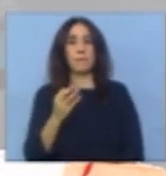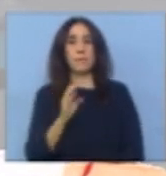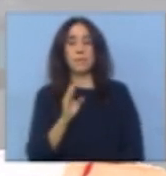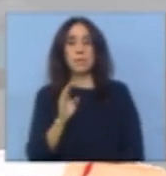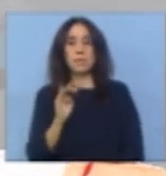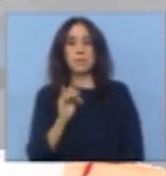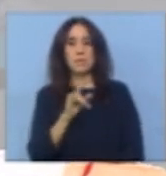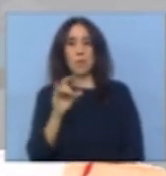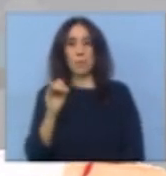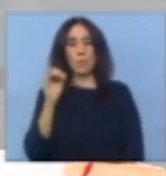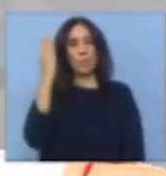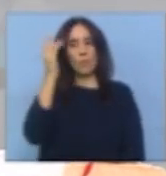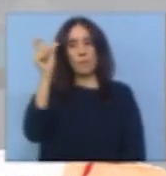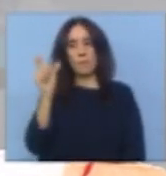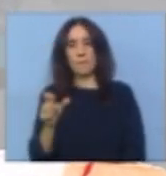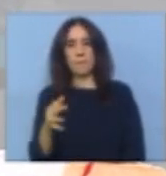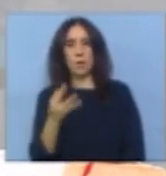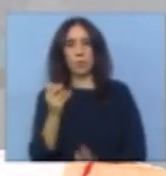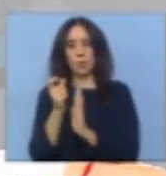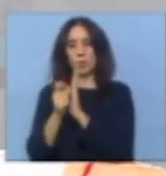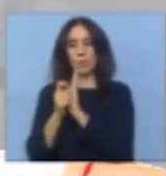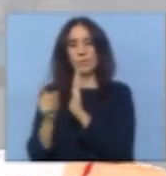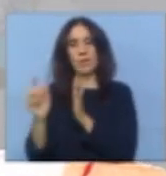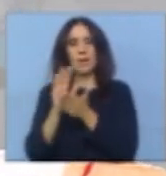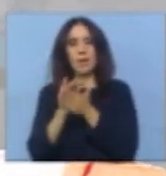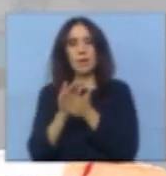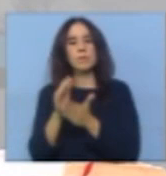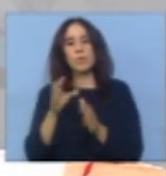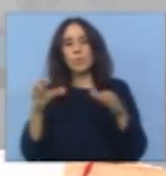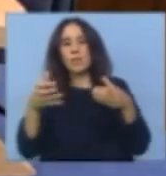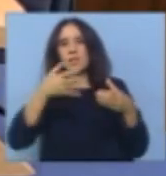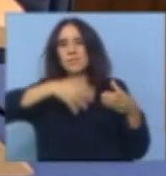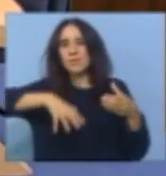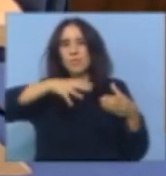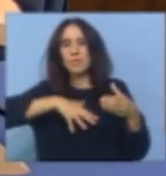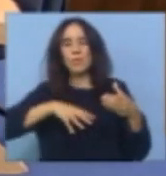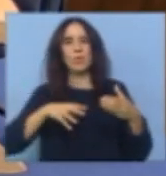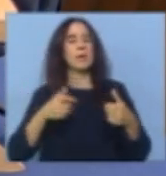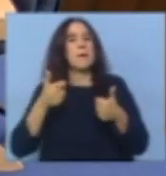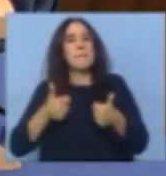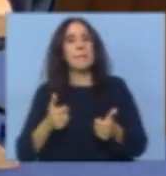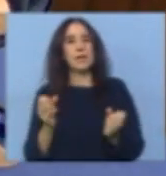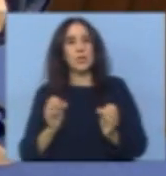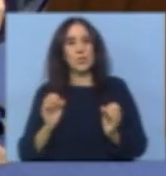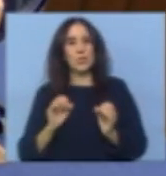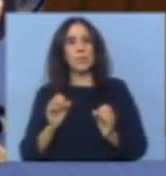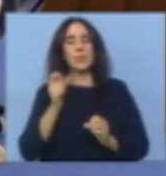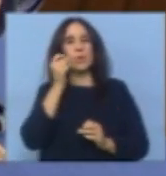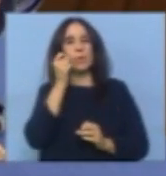pelo testemunho que lhe chega dessa comunidade. Porque ele lançou aquilo lá, não correu assim muito bem inicialmente,